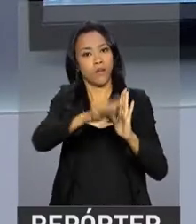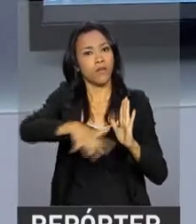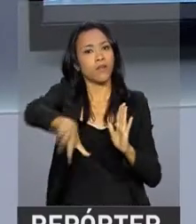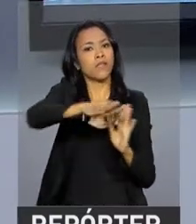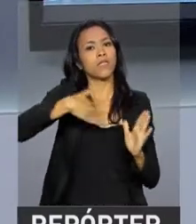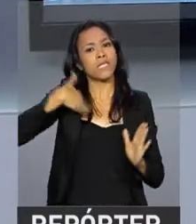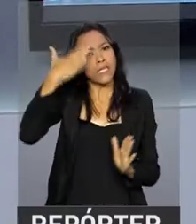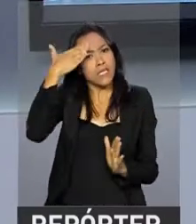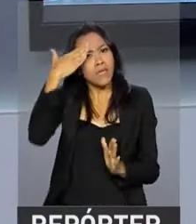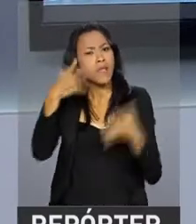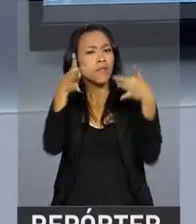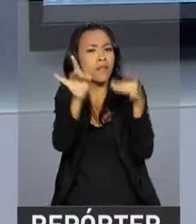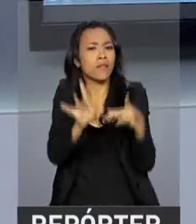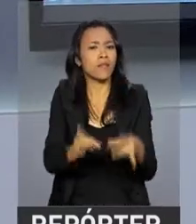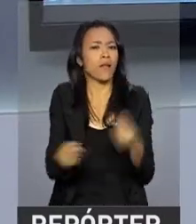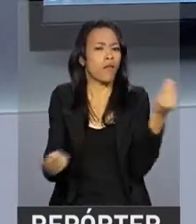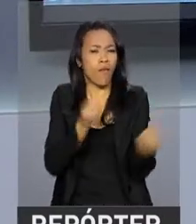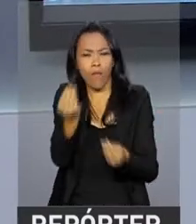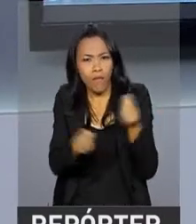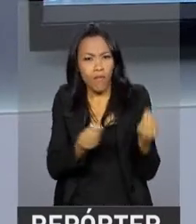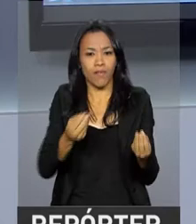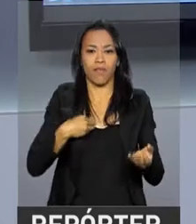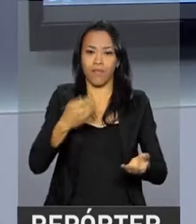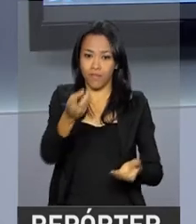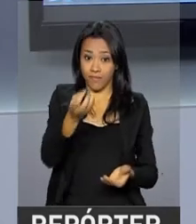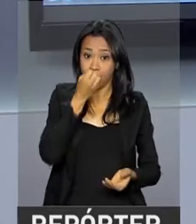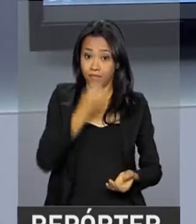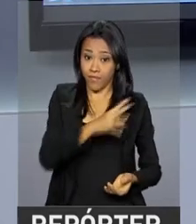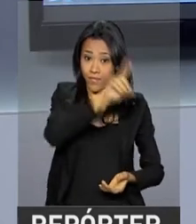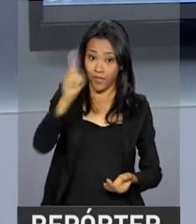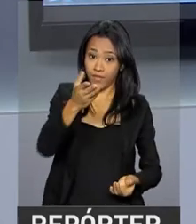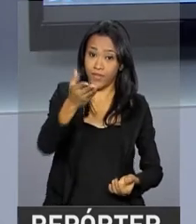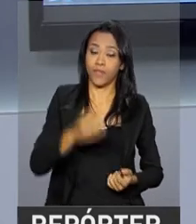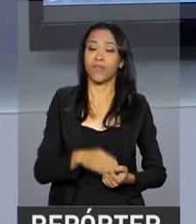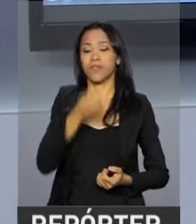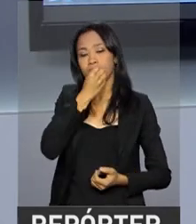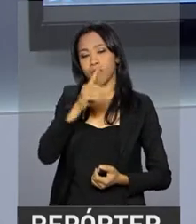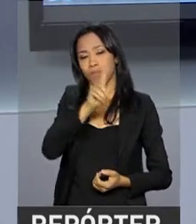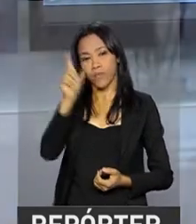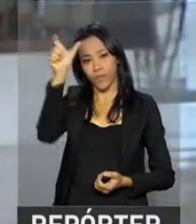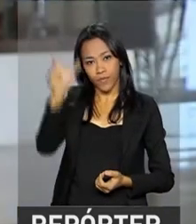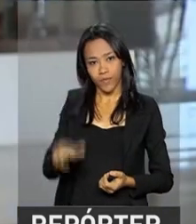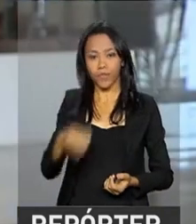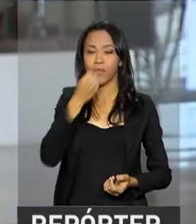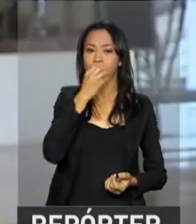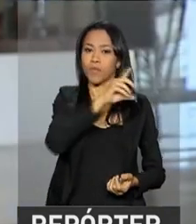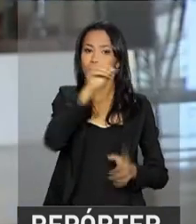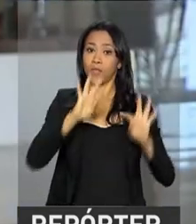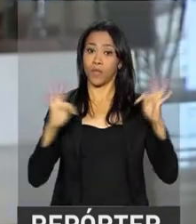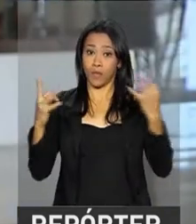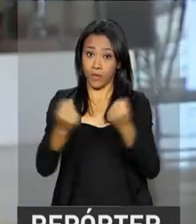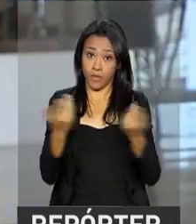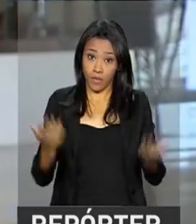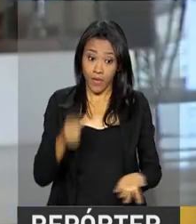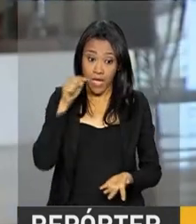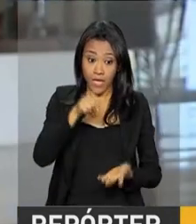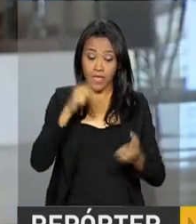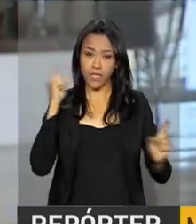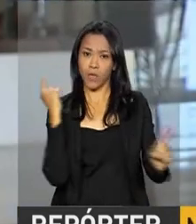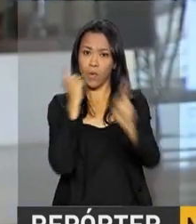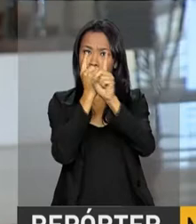ao vivo com a repórter neide pereira bom dia nem bom dia carolina o dia todo olha carol essa cerimônia de autorização